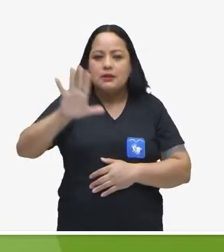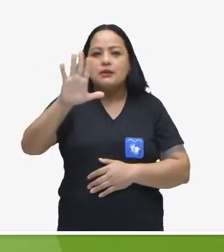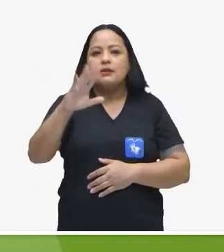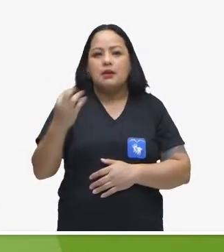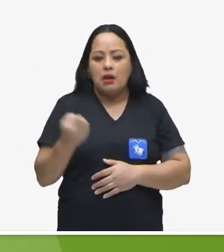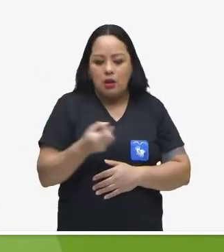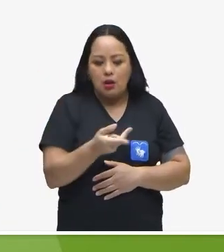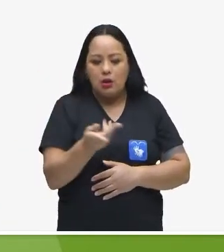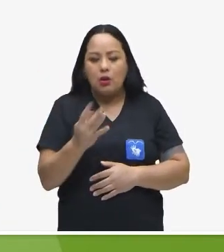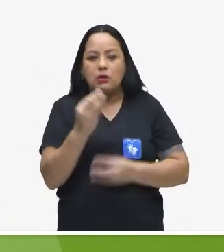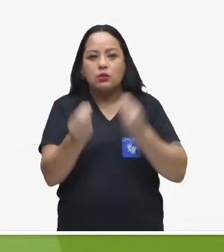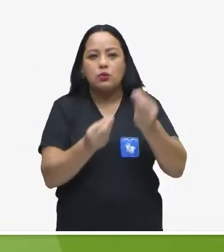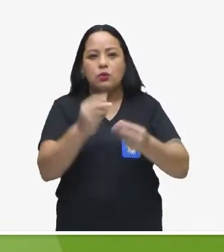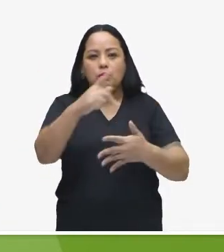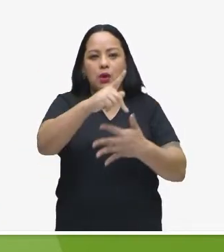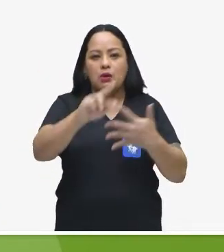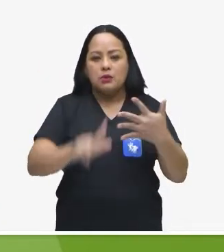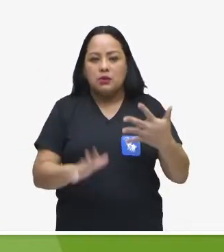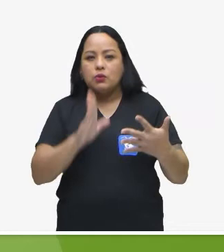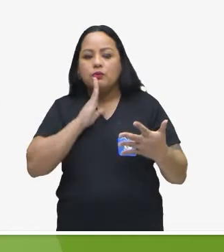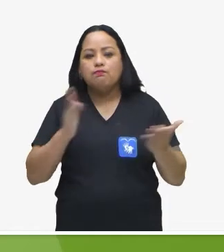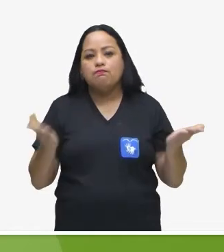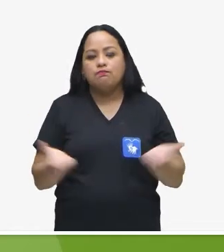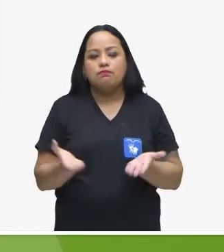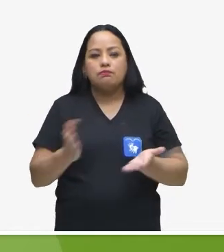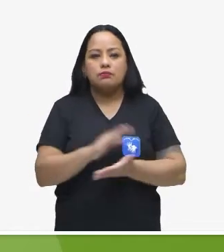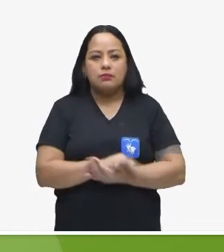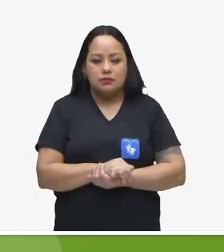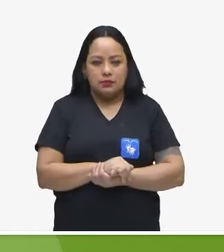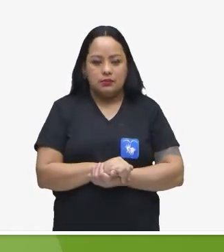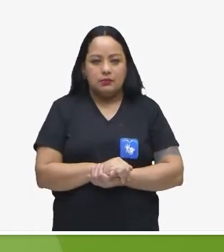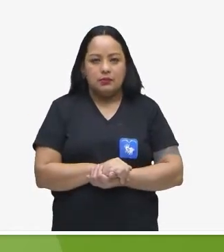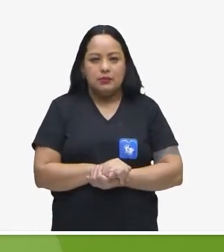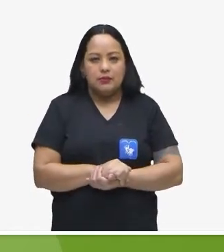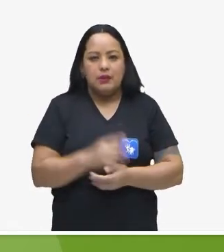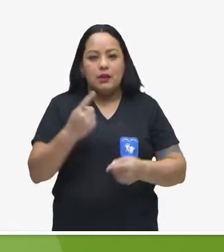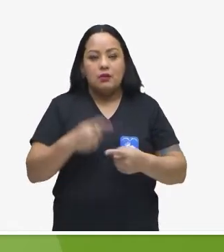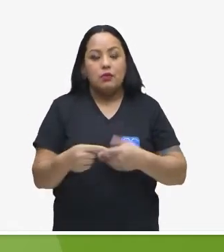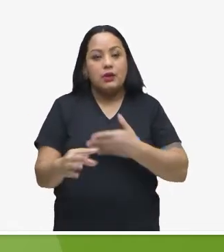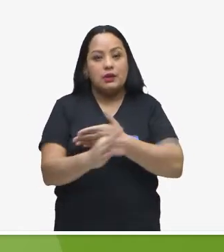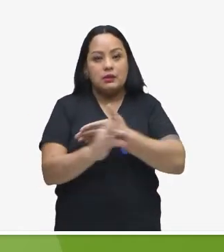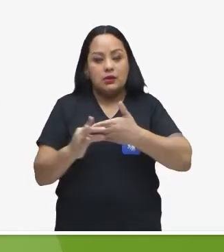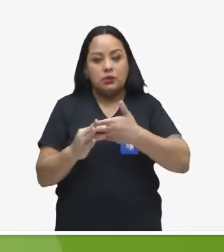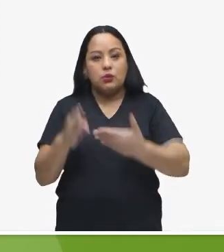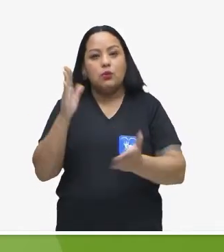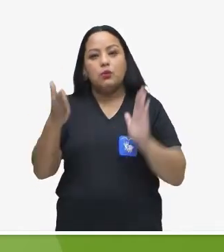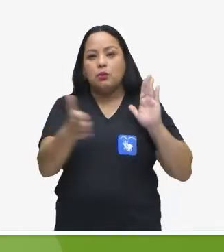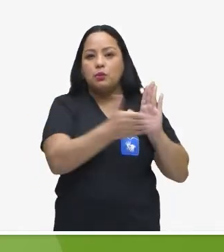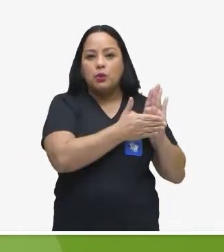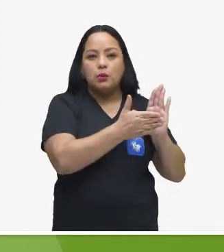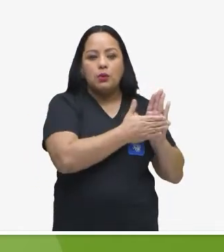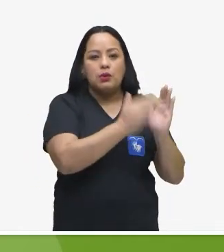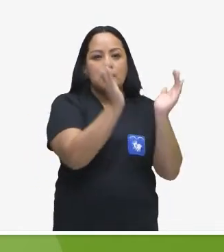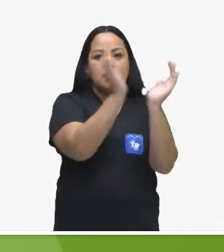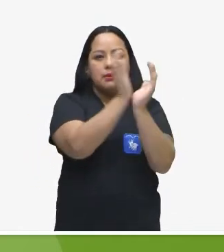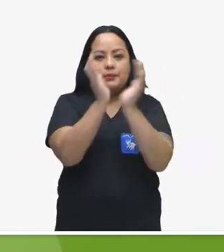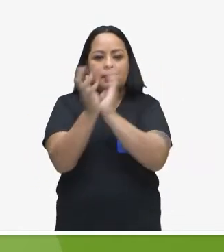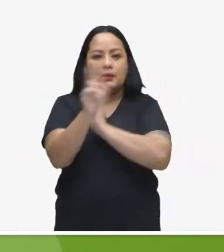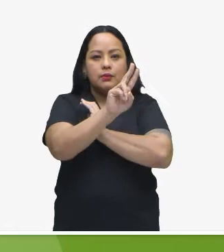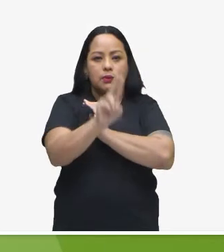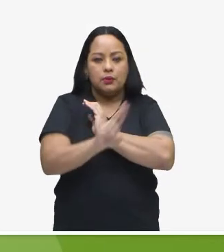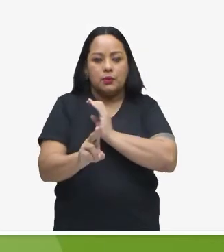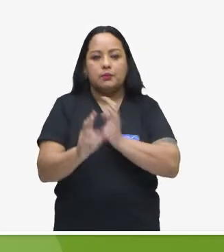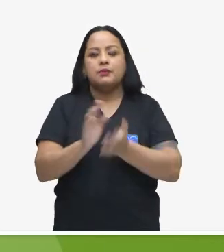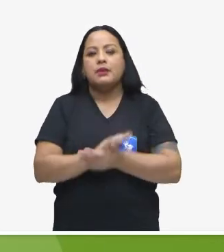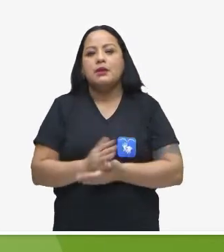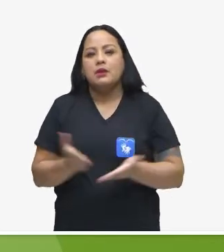de espécies conhecidas até o momento, tá bom? Então, foi esse ecólogo que propôs essa classificação dos reinos. E aí a